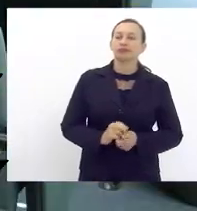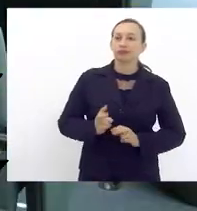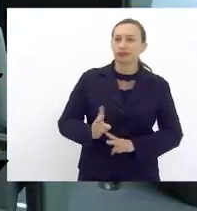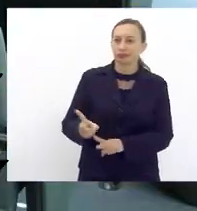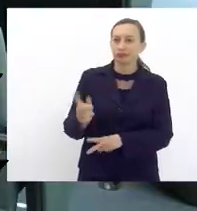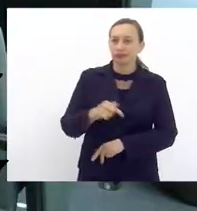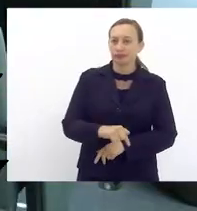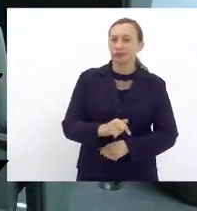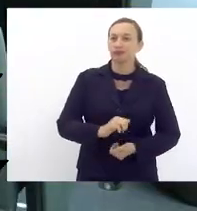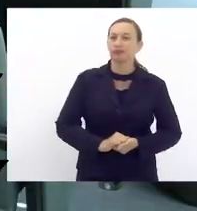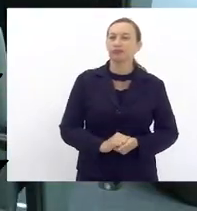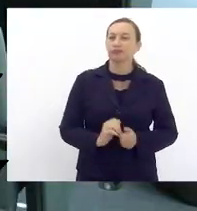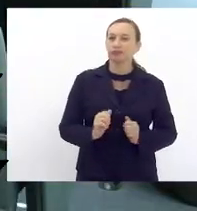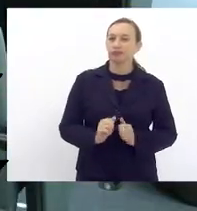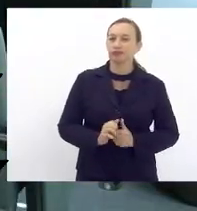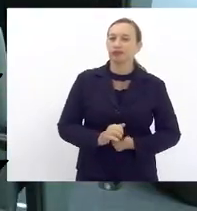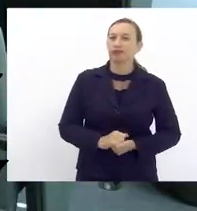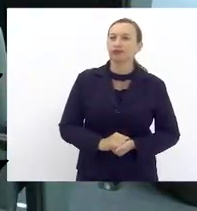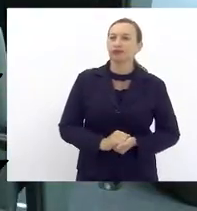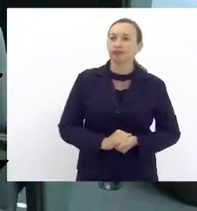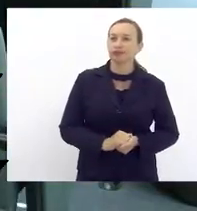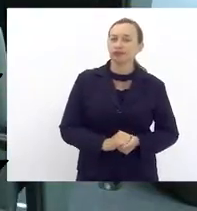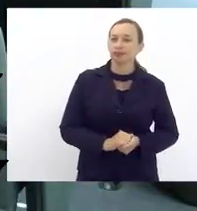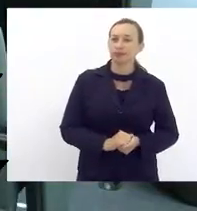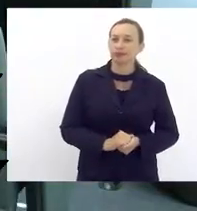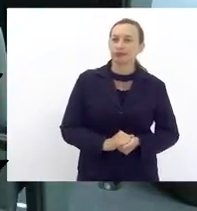joia tamo junto